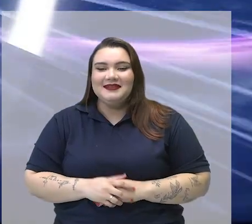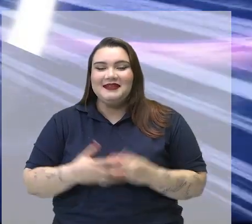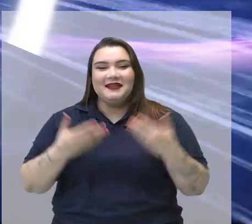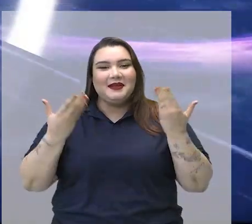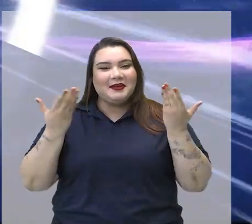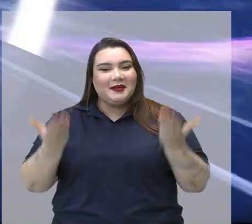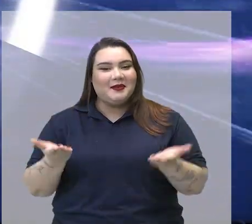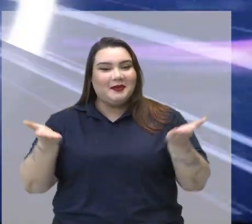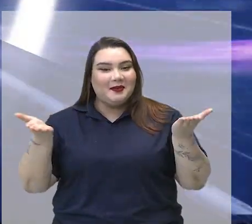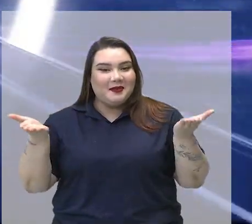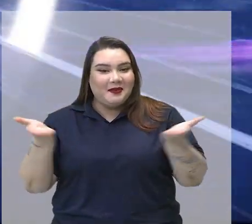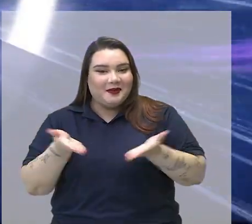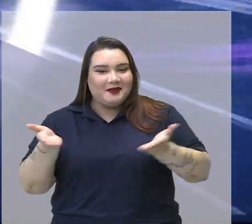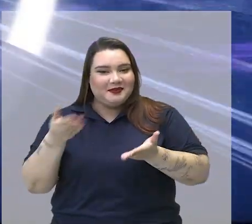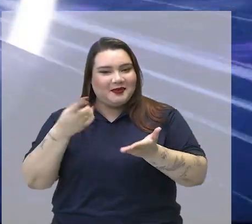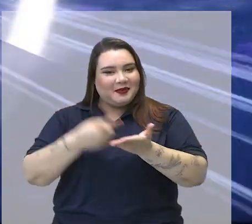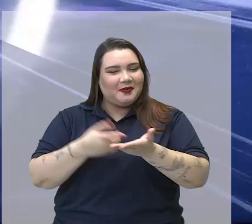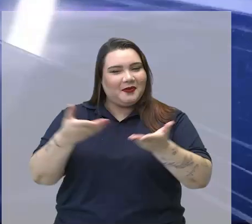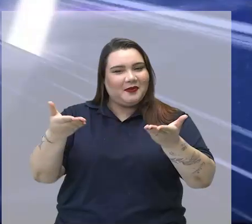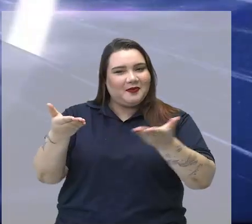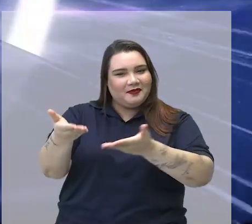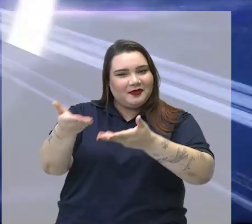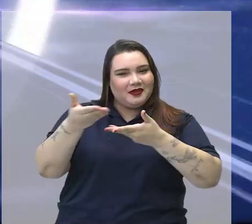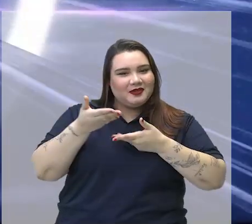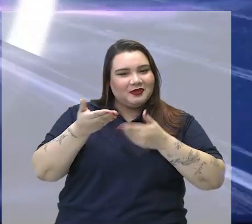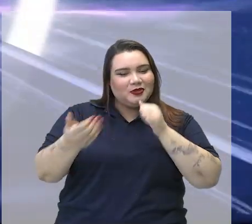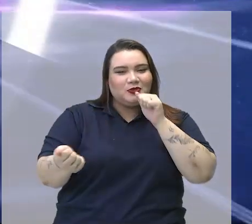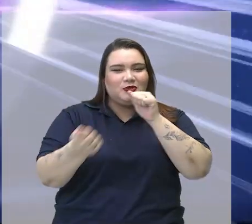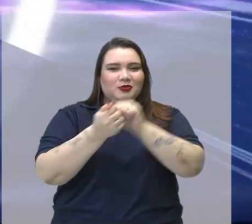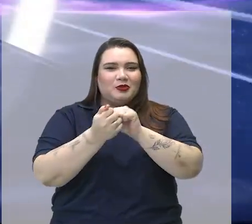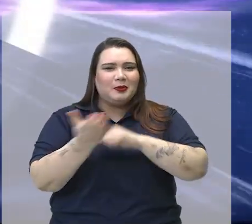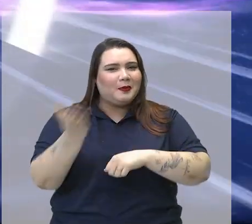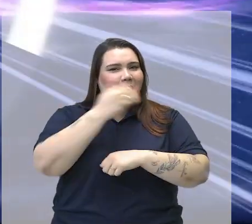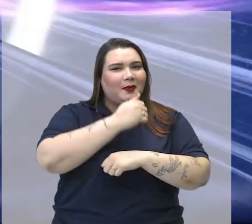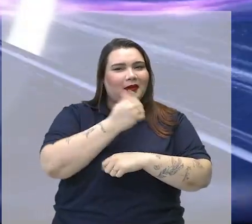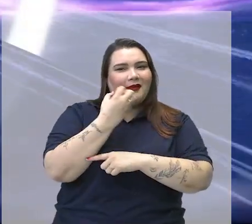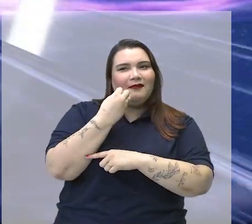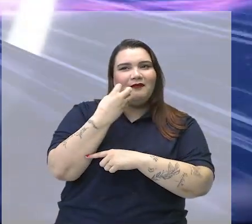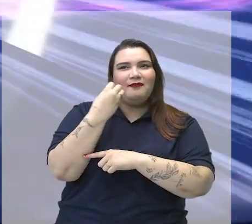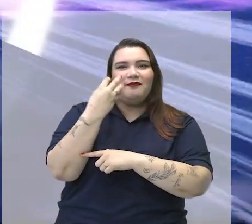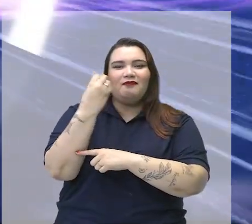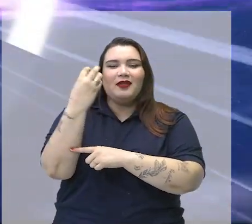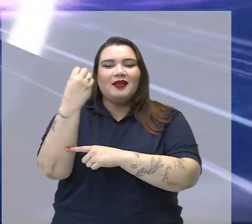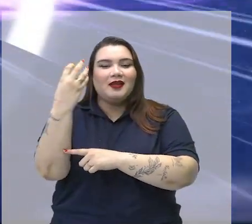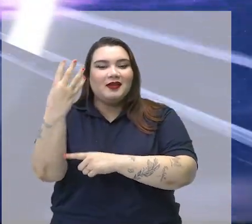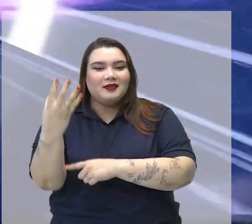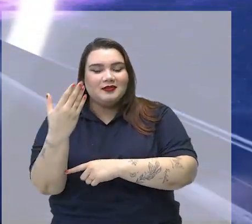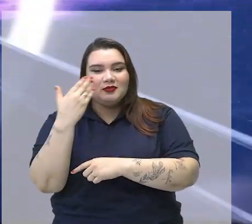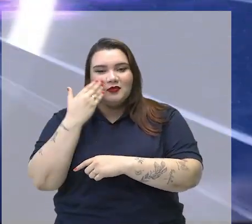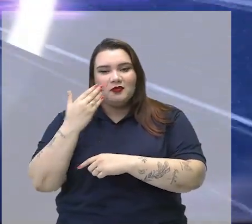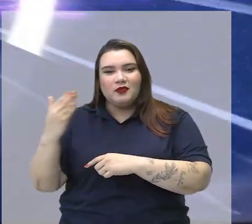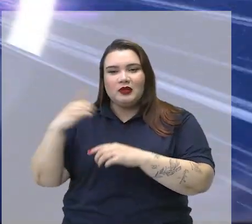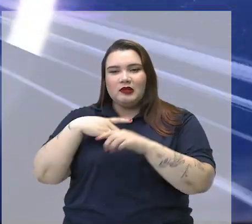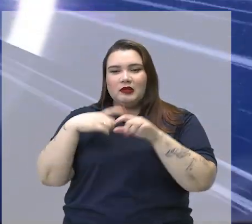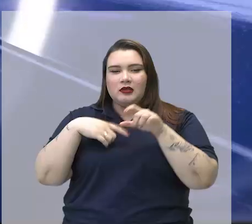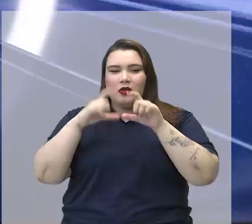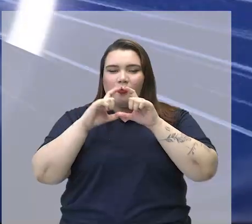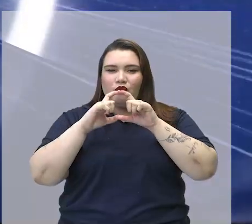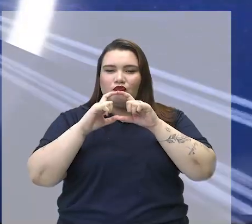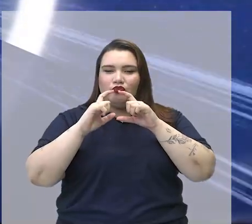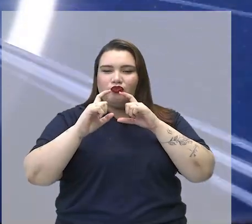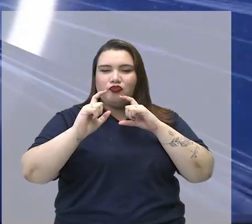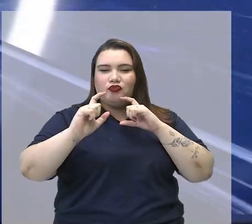Então, hoje eu convido vocês a fazerem uma viagem no tempo. Então, eu estou aqui no túnel do tempo e